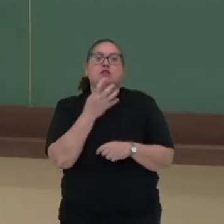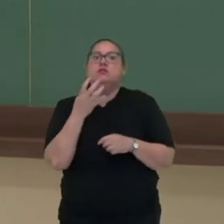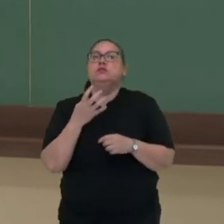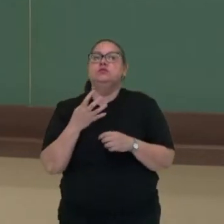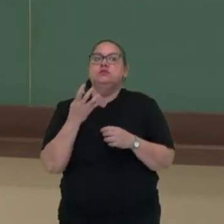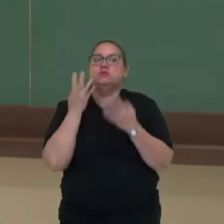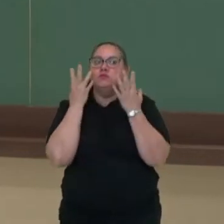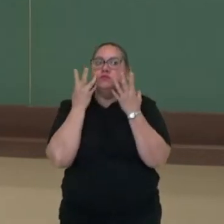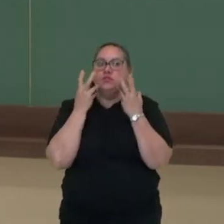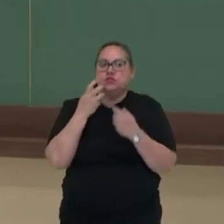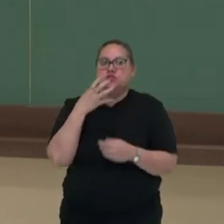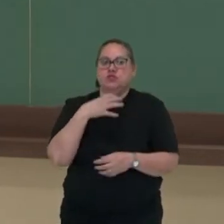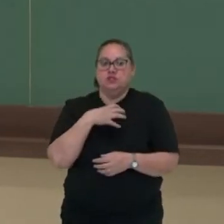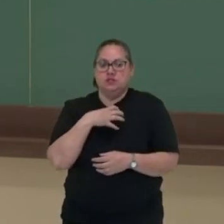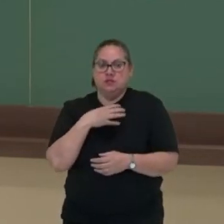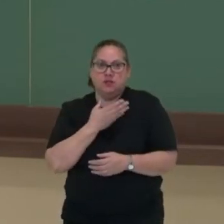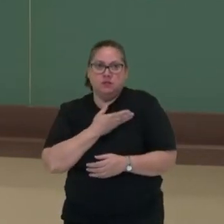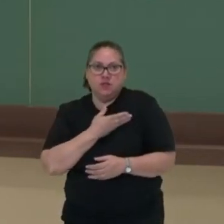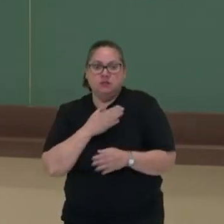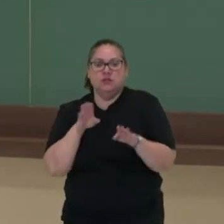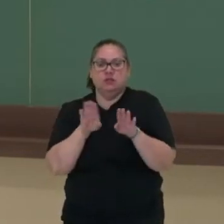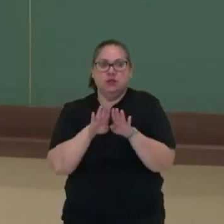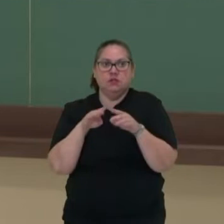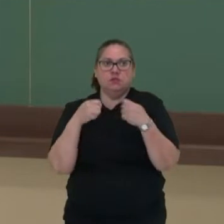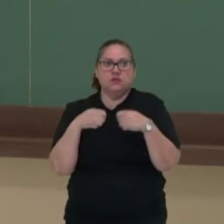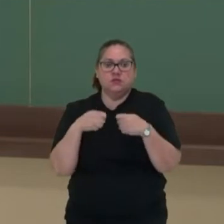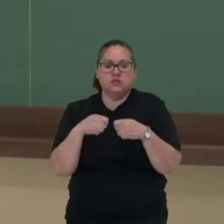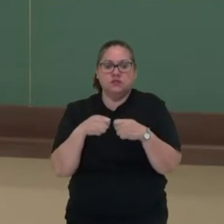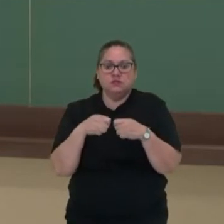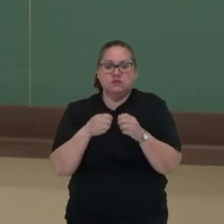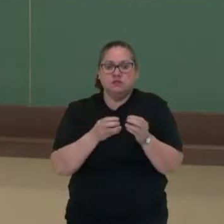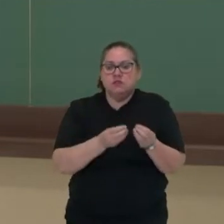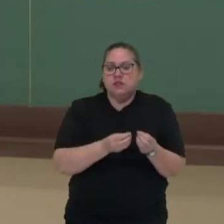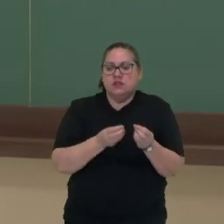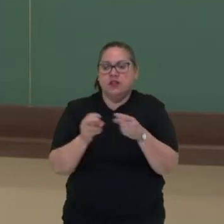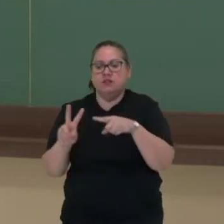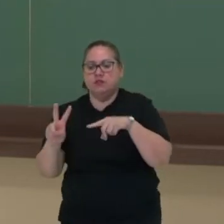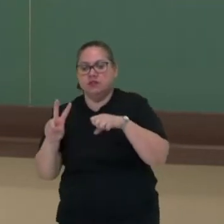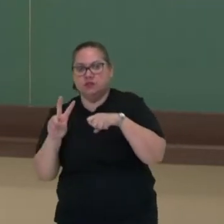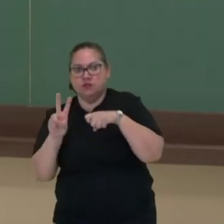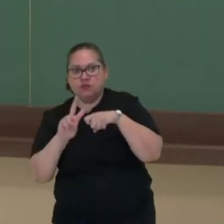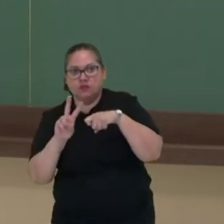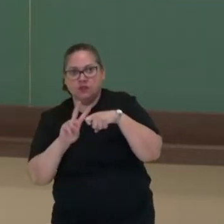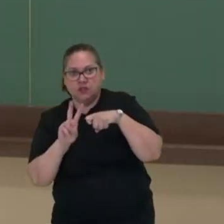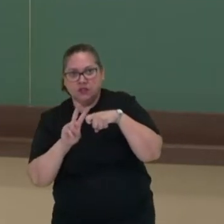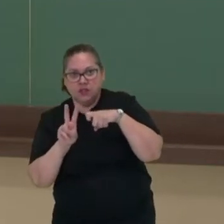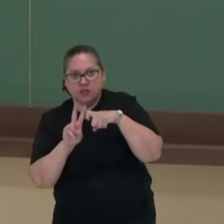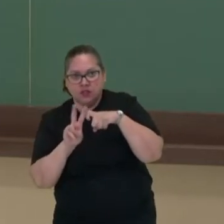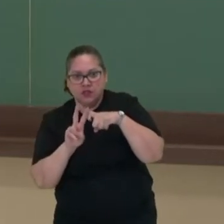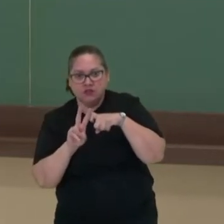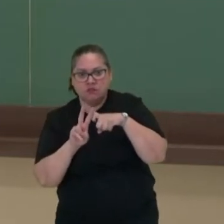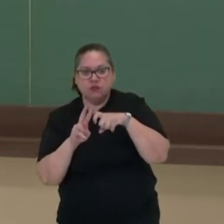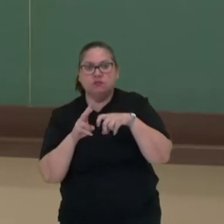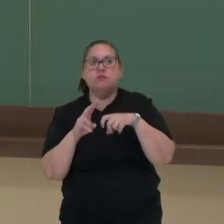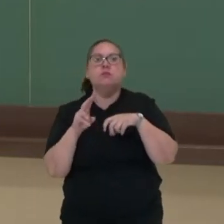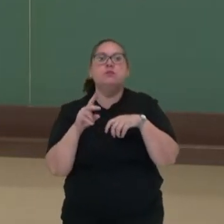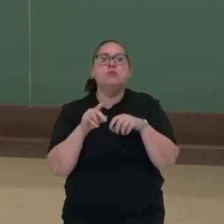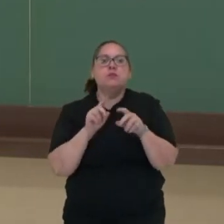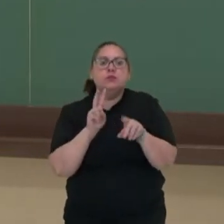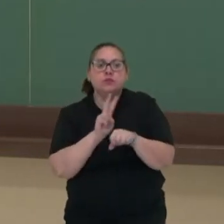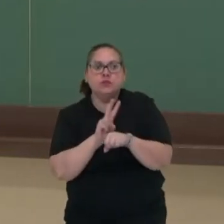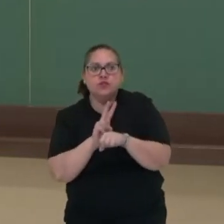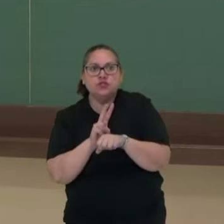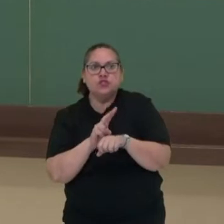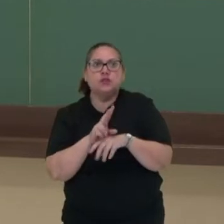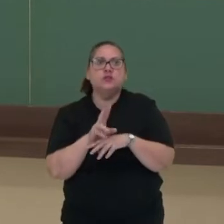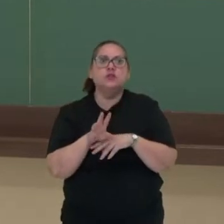Os nossos amiguinhos também precisam. Então, leva seu bichinho para se vacinar e proteger desta doença. A